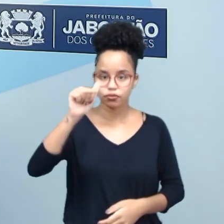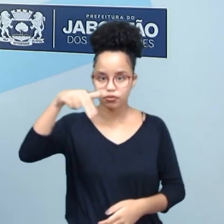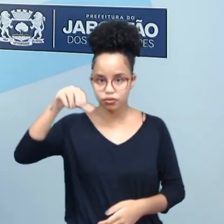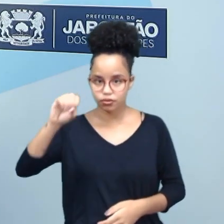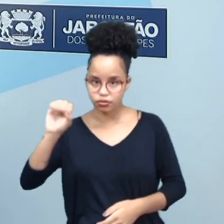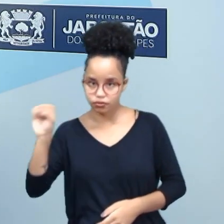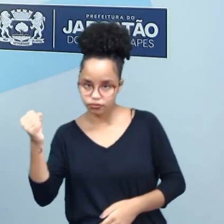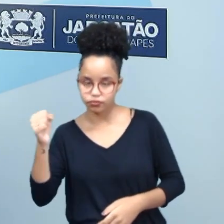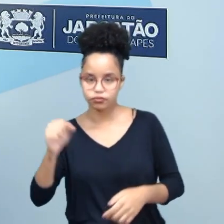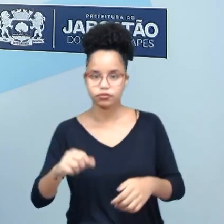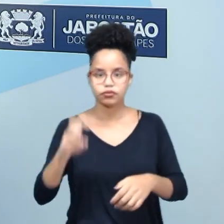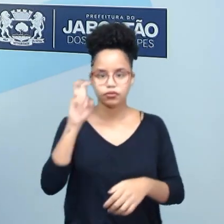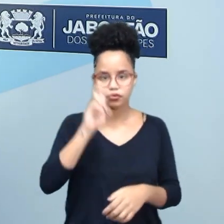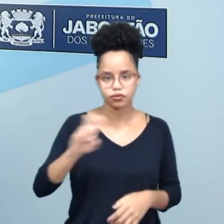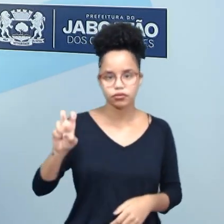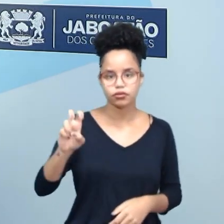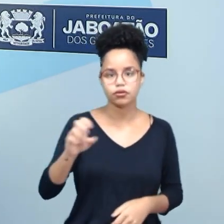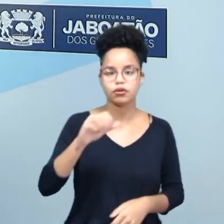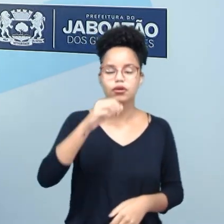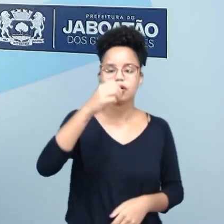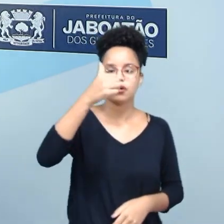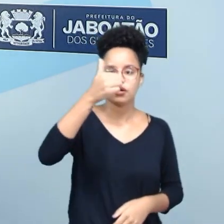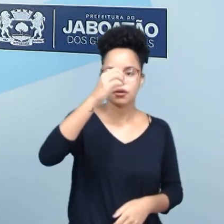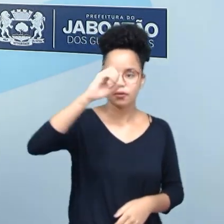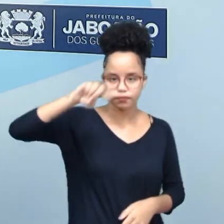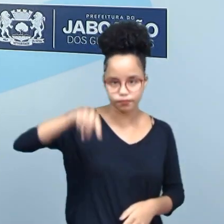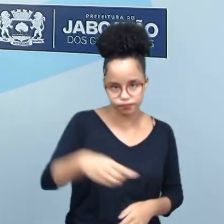século, 100 anos, um milênio, 1000 anos.